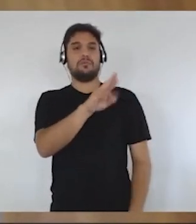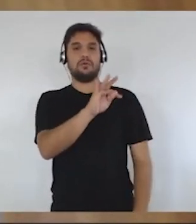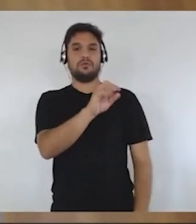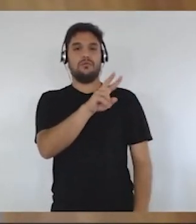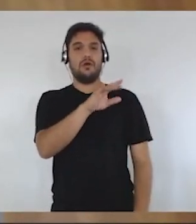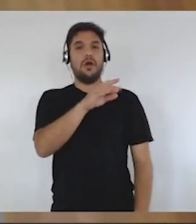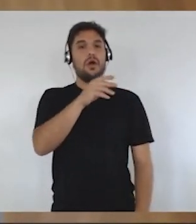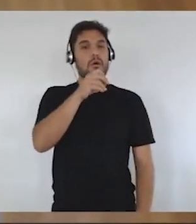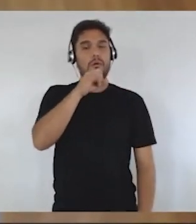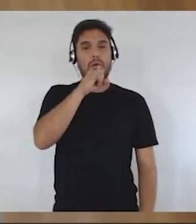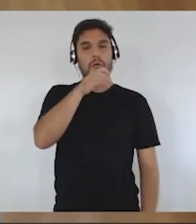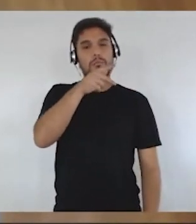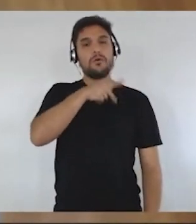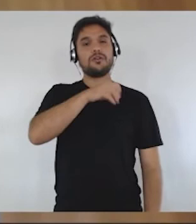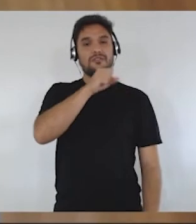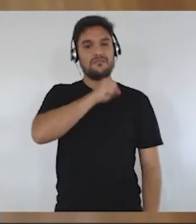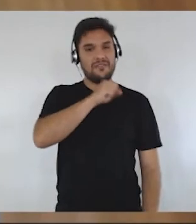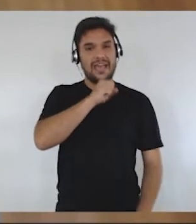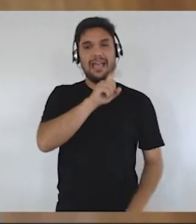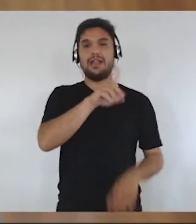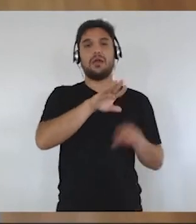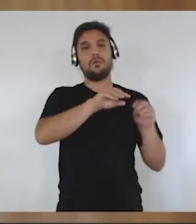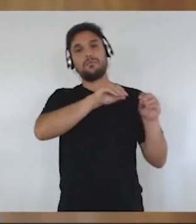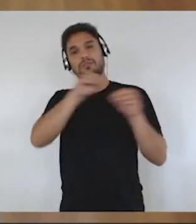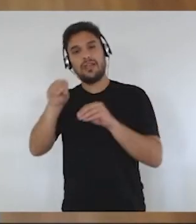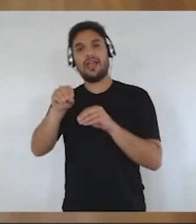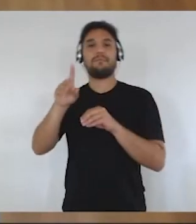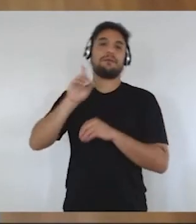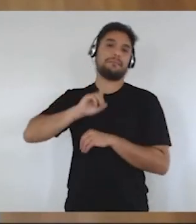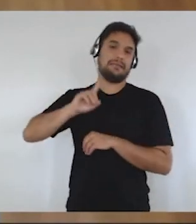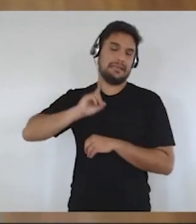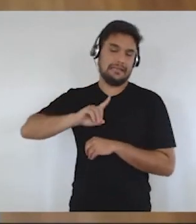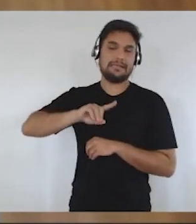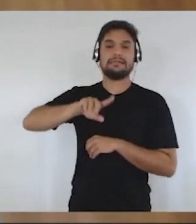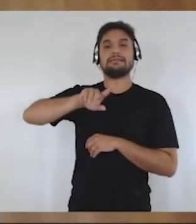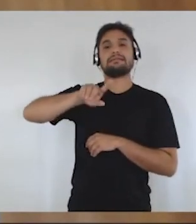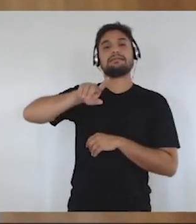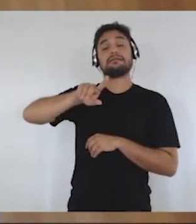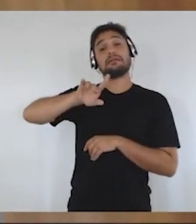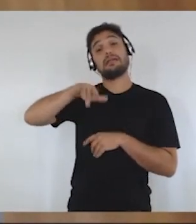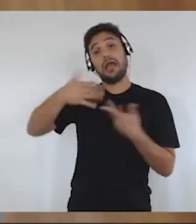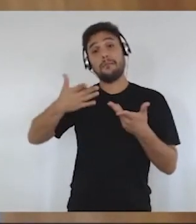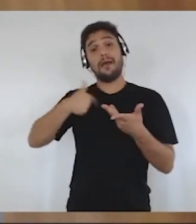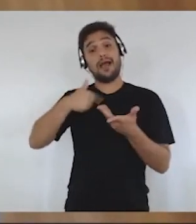para Minas Gerais, o meu pai tendo cumprido a missão profissional dele, mas